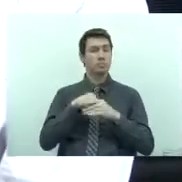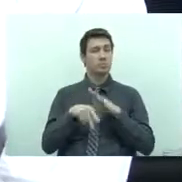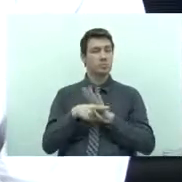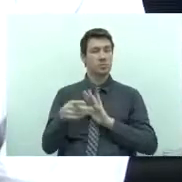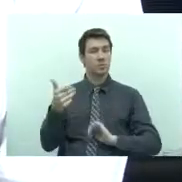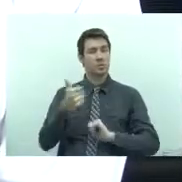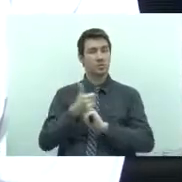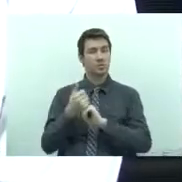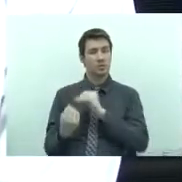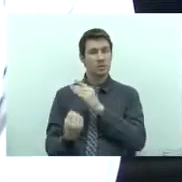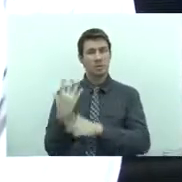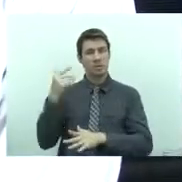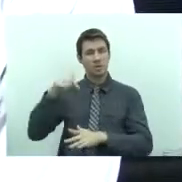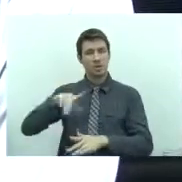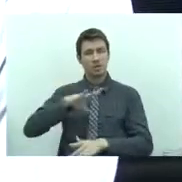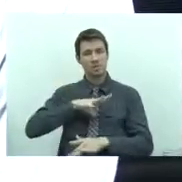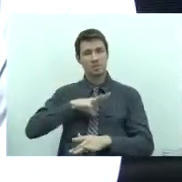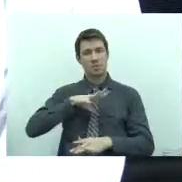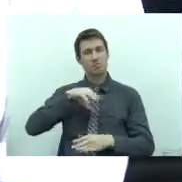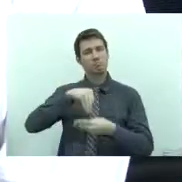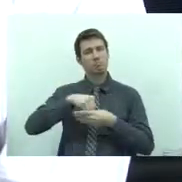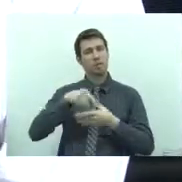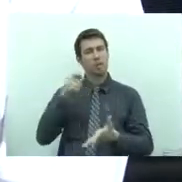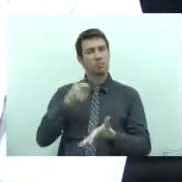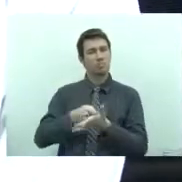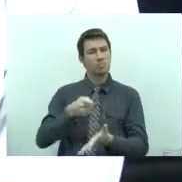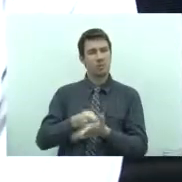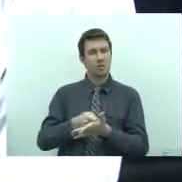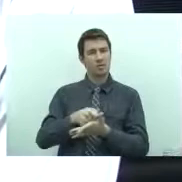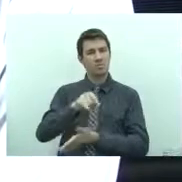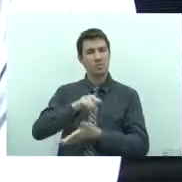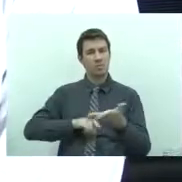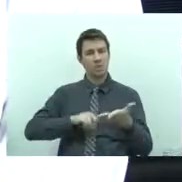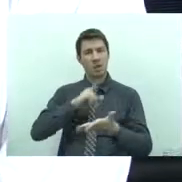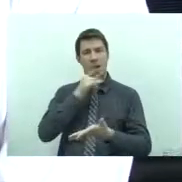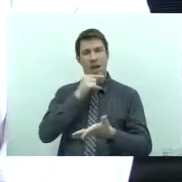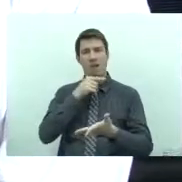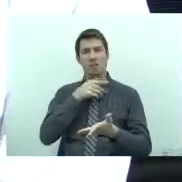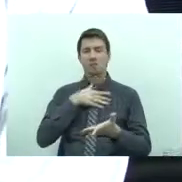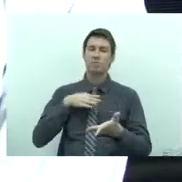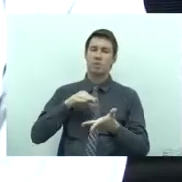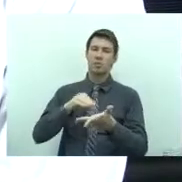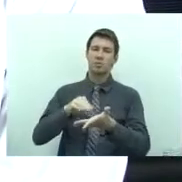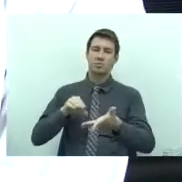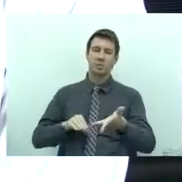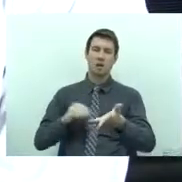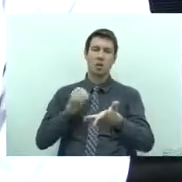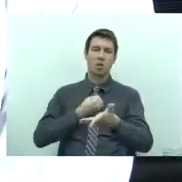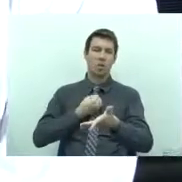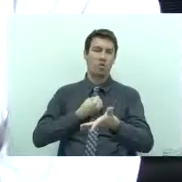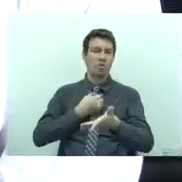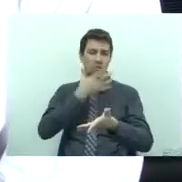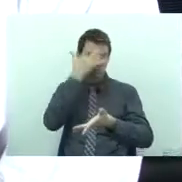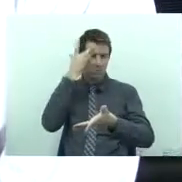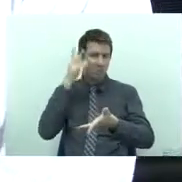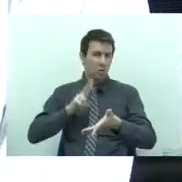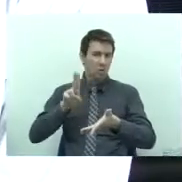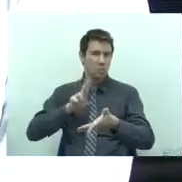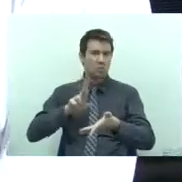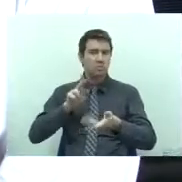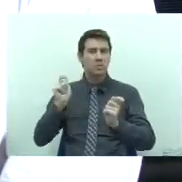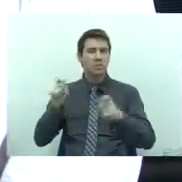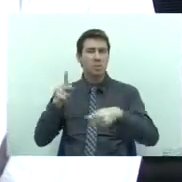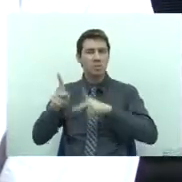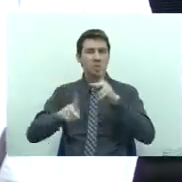item que cria na cidade a obrigatoriedade de conter em contas de água um espaço reservado com os números de telefone de utilidade pública.